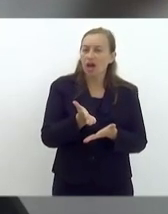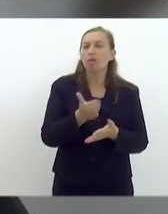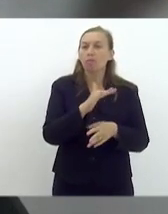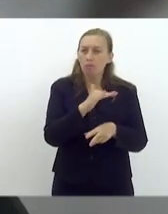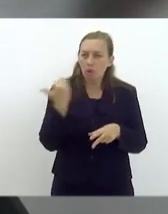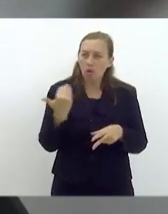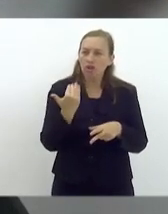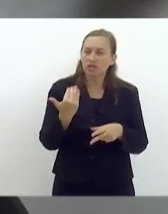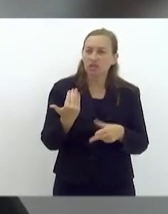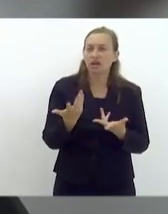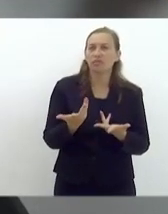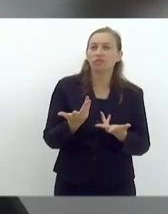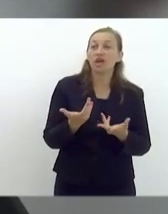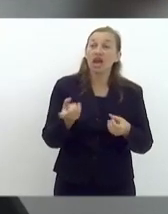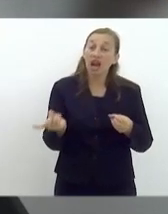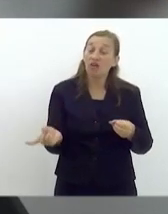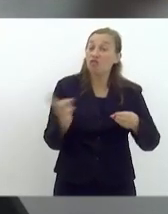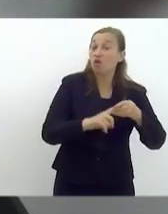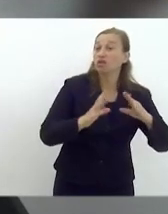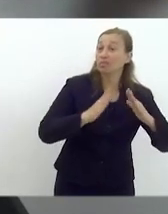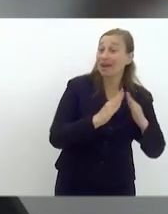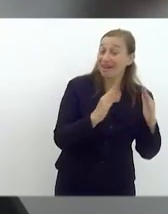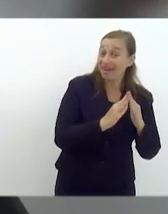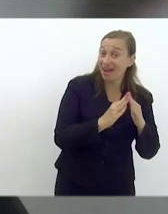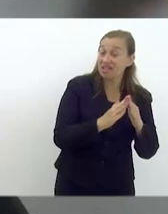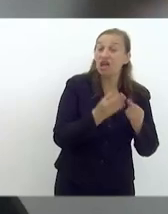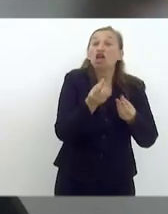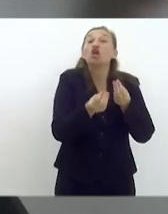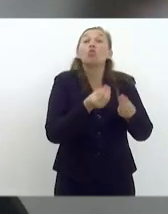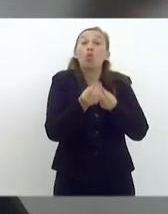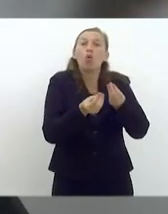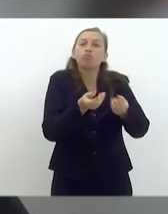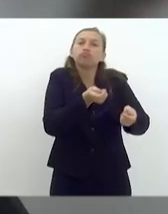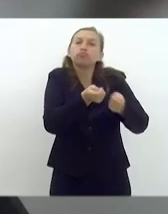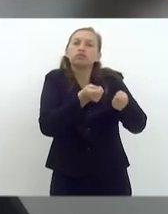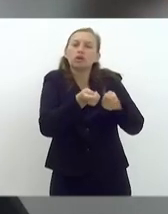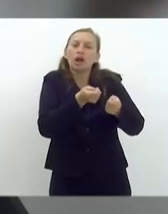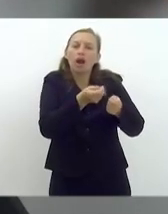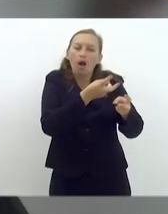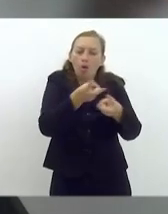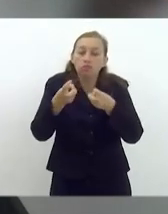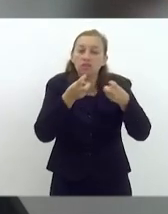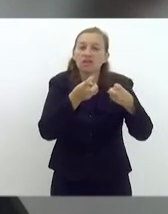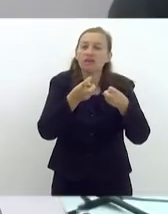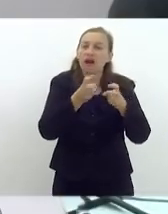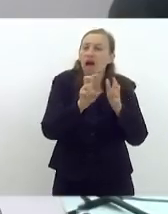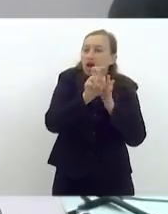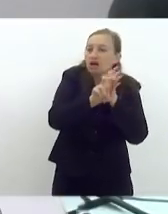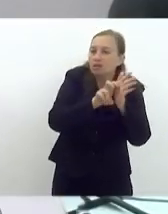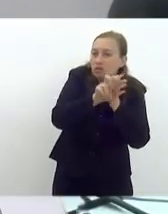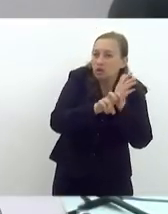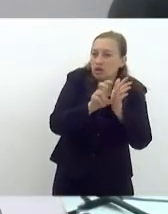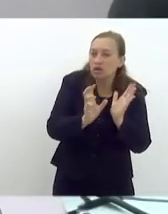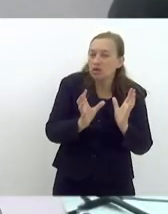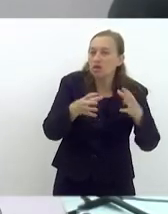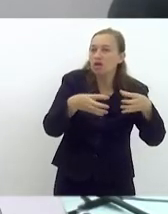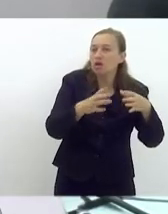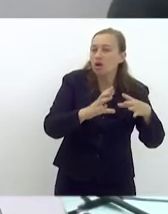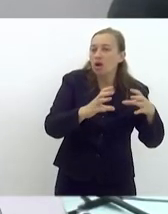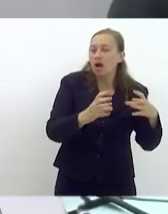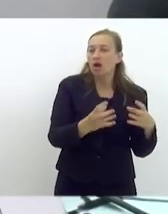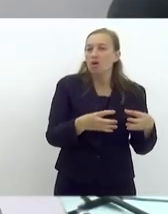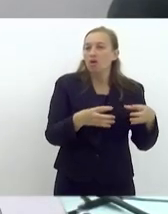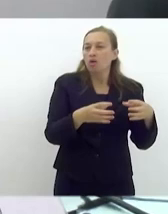para essa mulher porque o agressor volta para casa e como monitorá-lo a a ronda Maria da Penha ajuda mas não dá conta